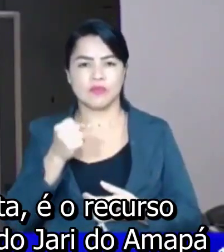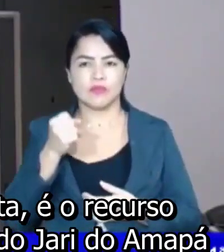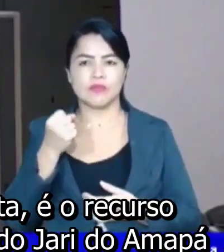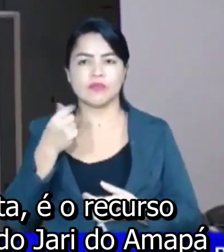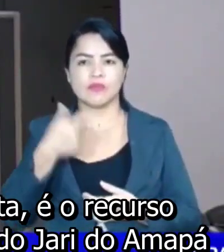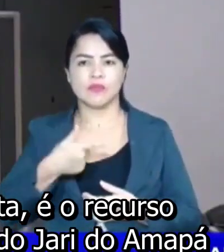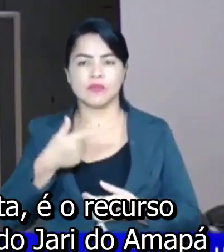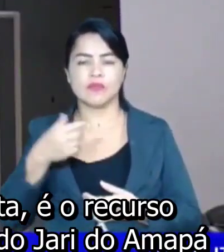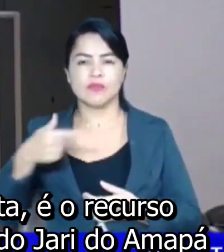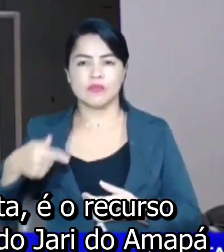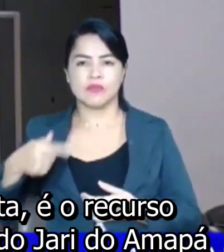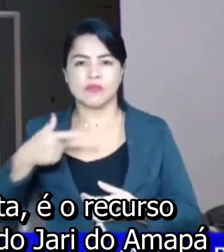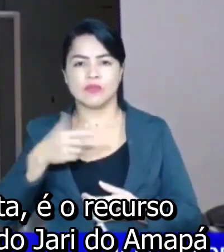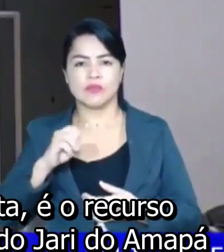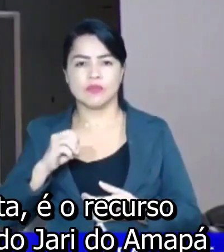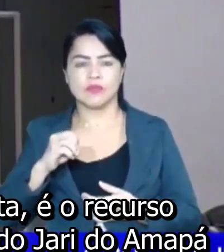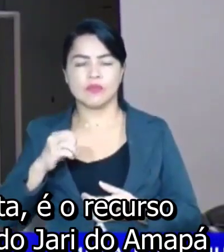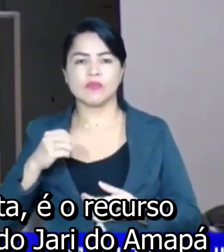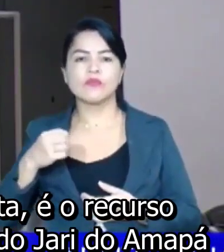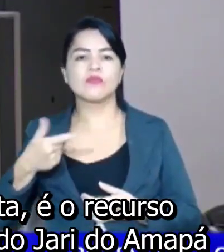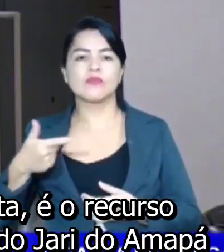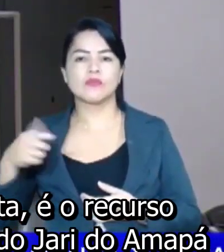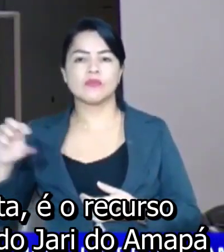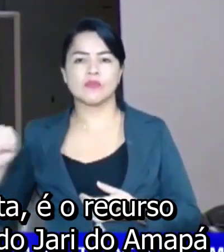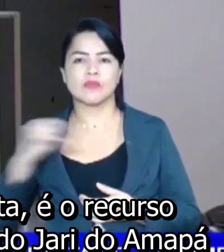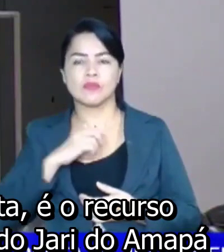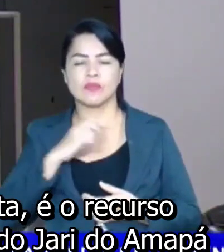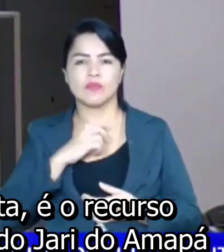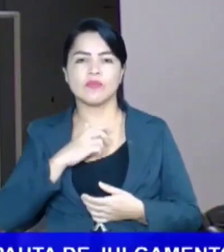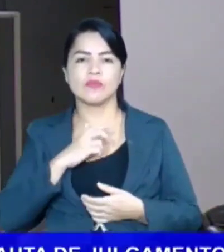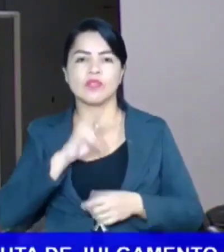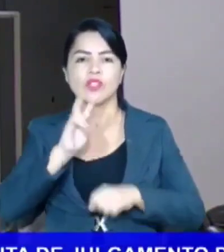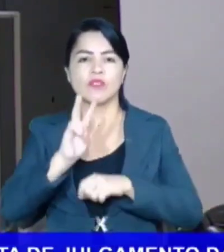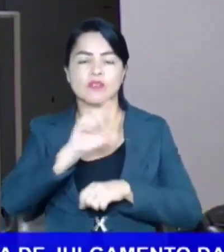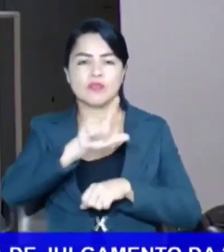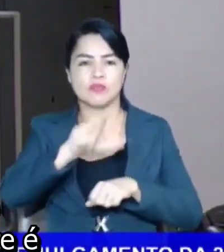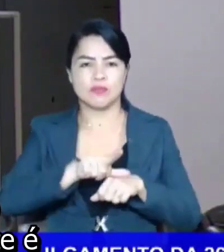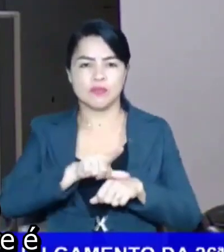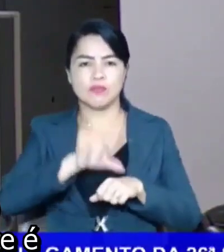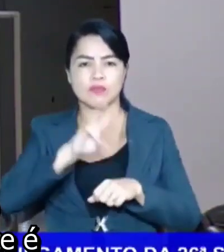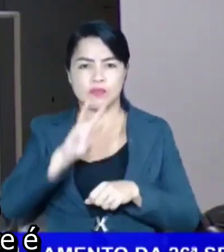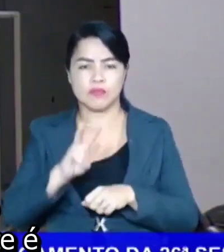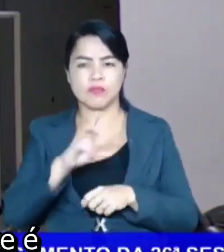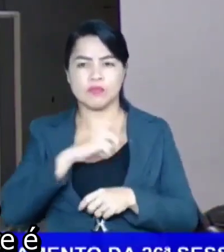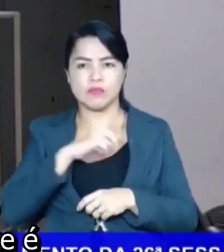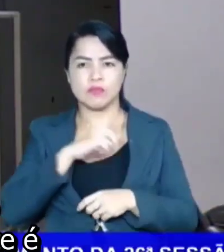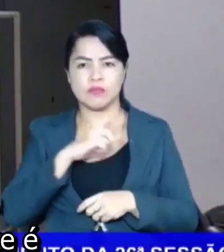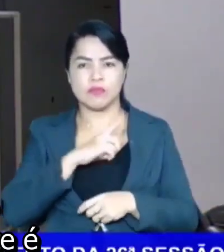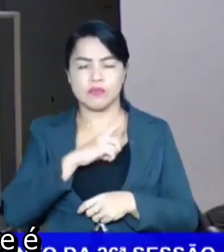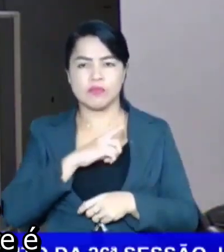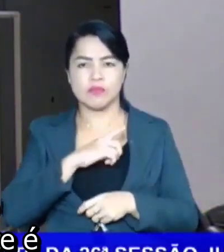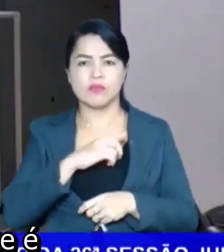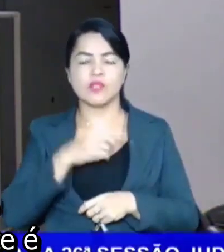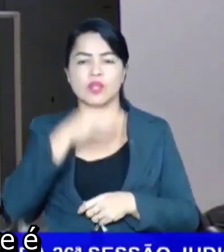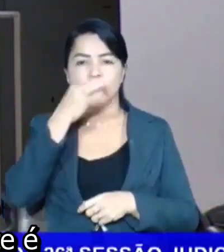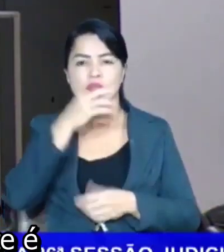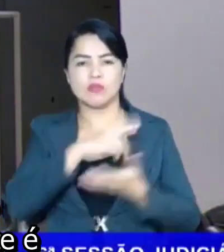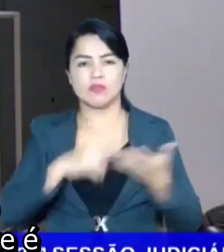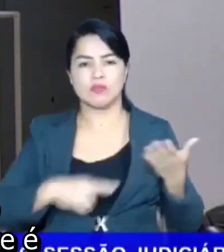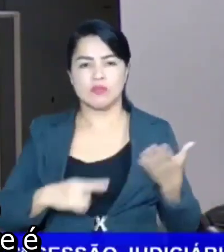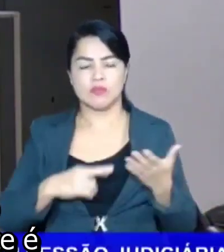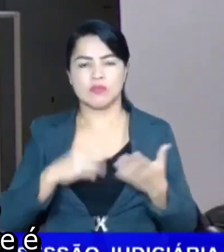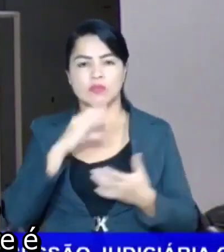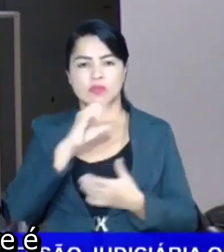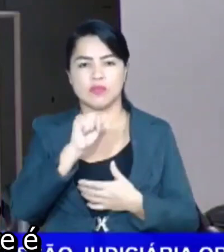0600-827 de 2020. A origem é Vitória do Jari, do Amapá. O relator é o ilustre desembargador Carmo